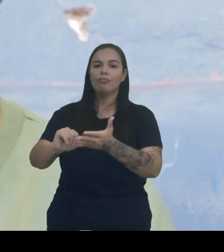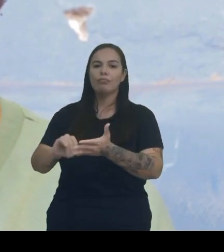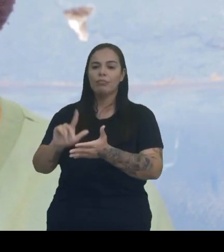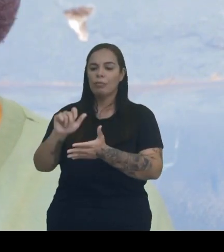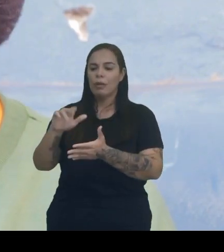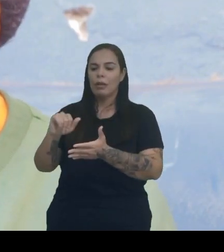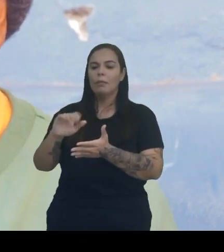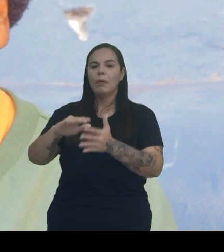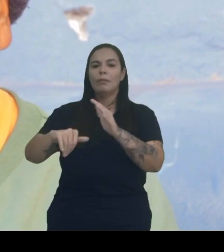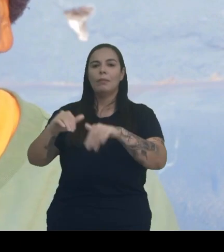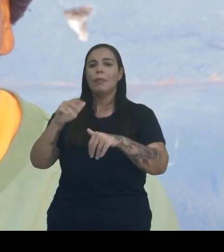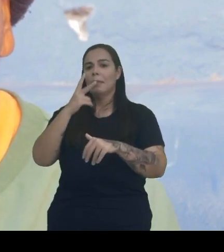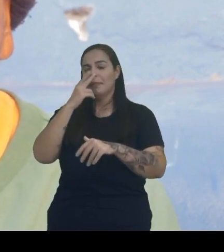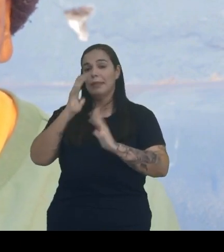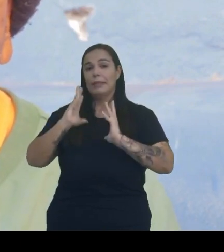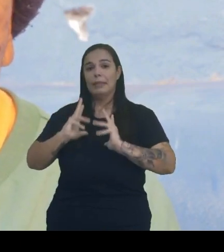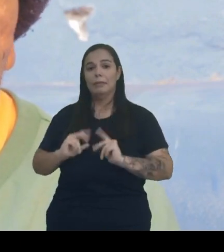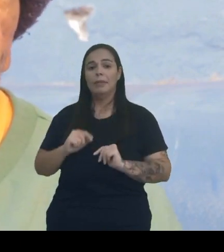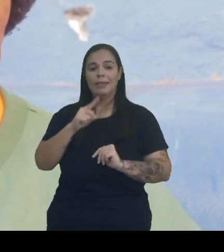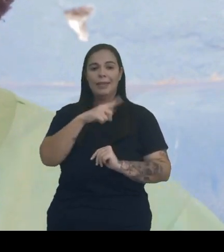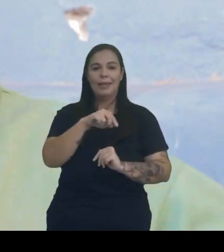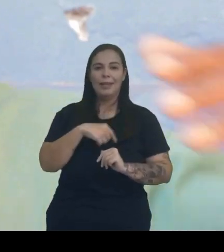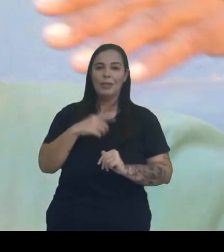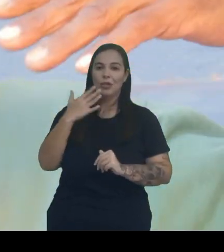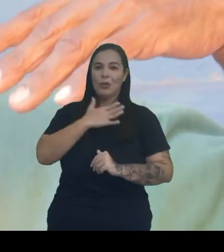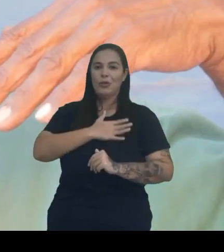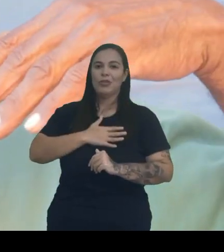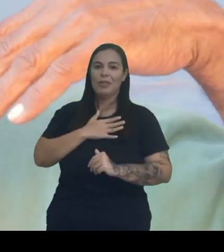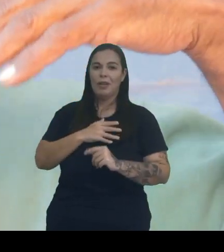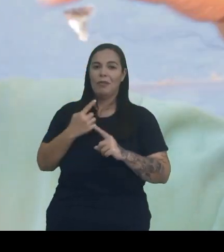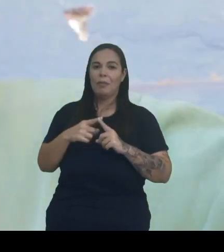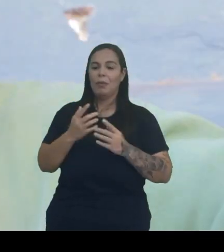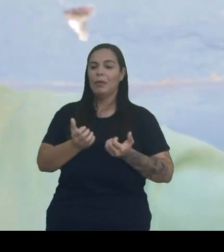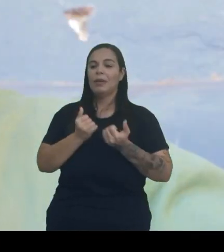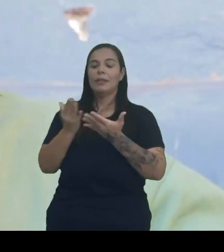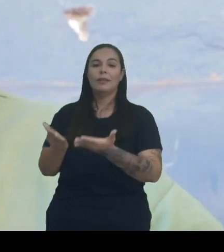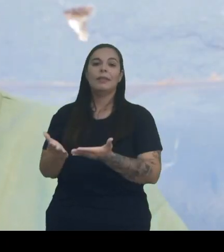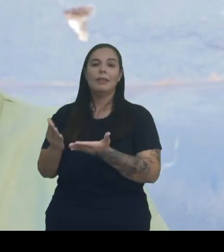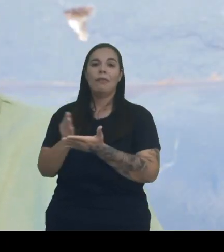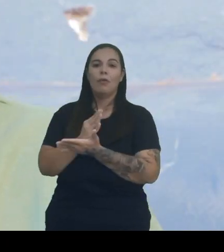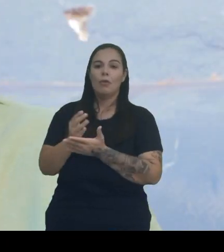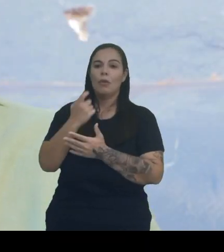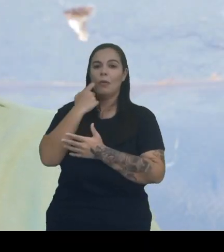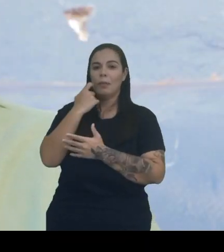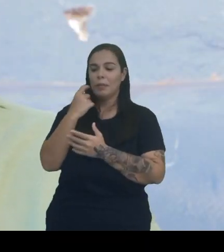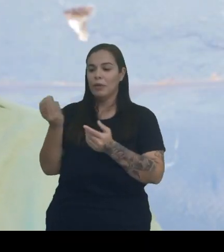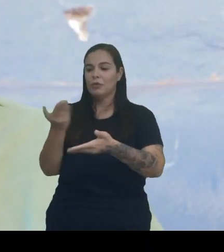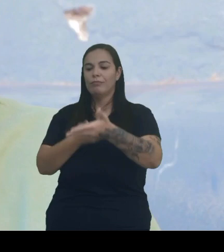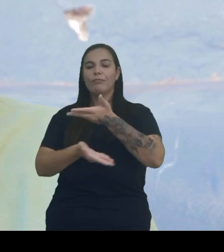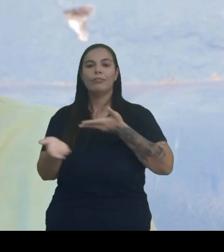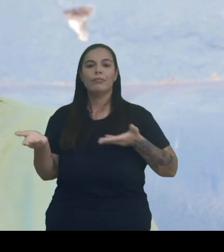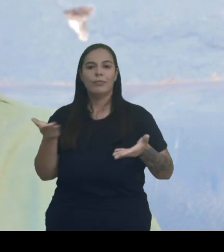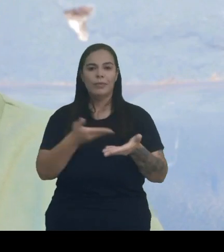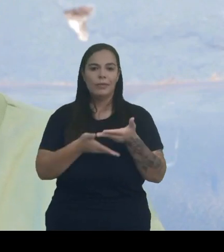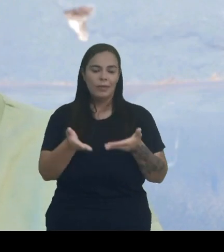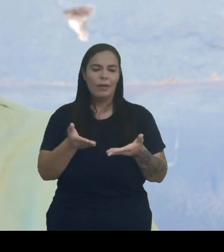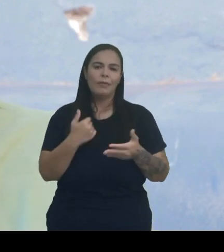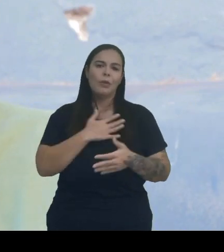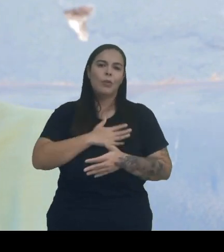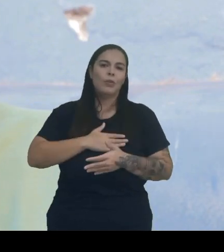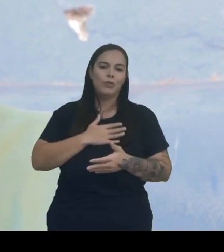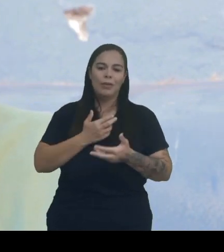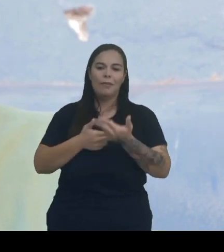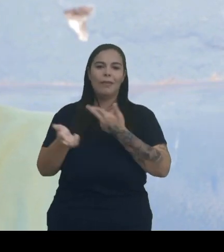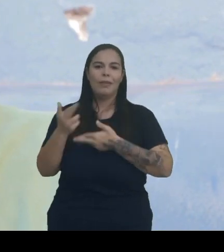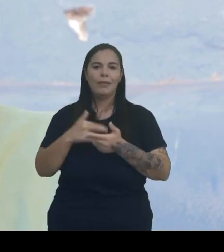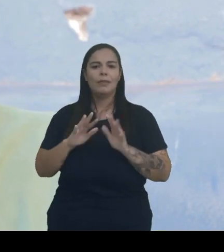dentro da barra na época para jogar aqui fora. E esse pessoal gostava muito dos pescadores, quando tinha peixe, eles davam reboque aos pescadores, os pescadores davam peixe a eles e